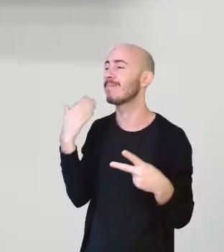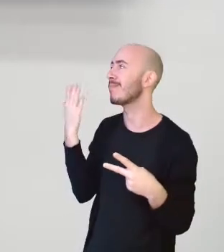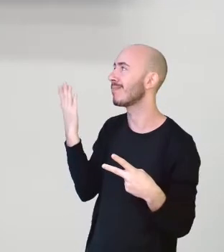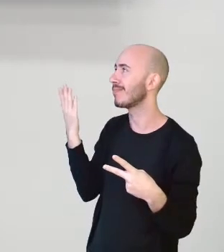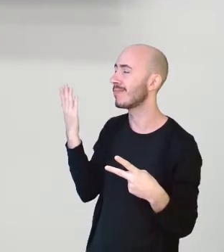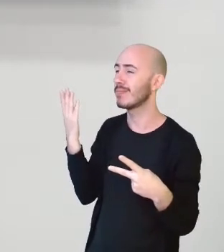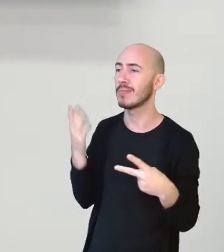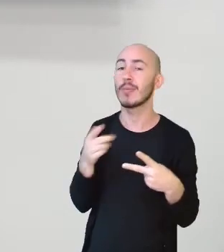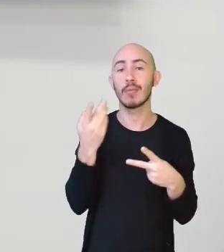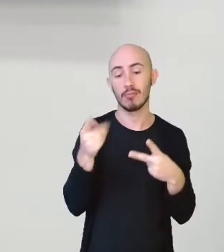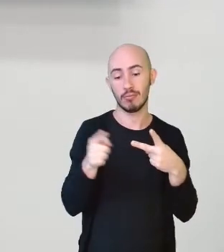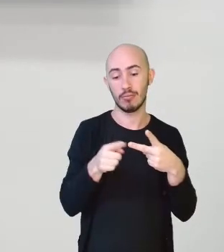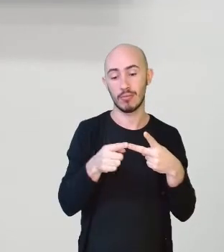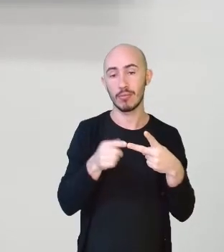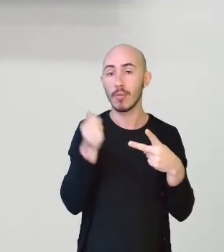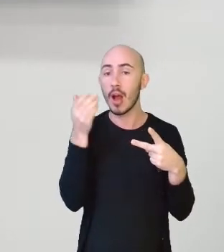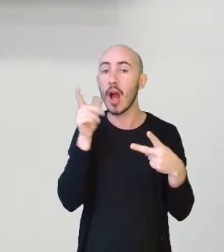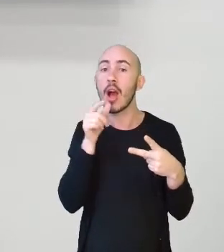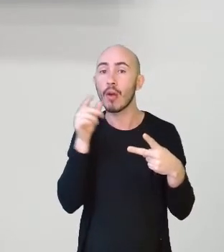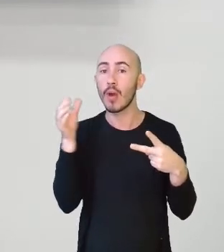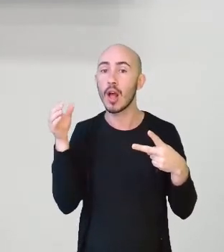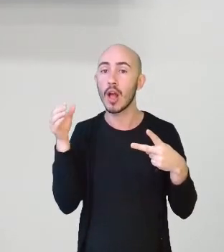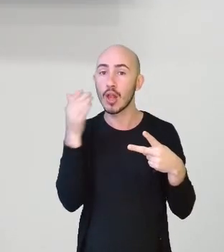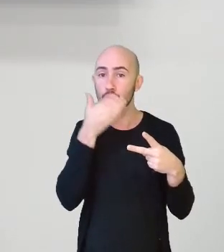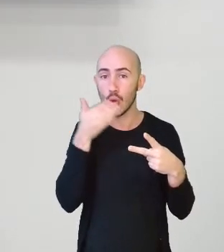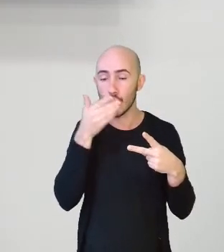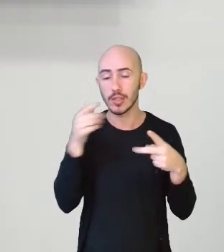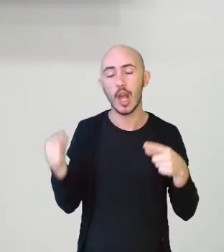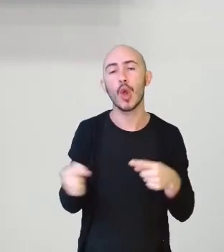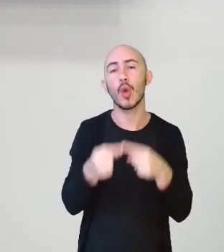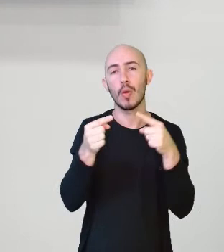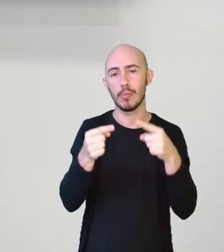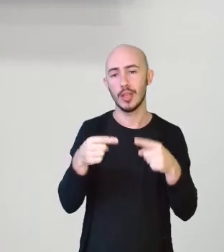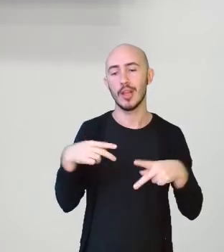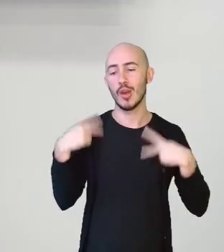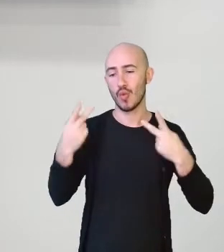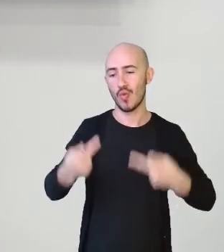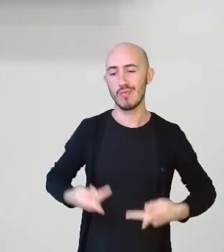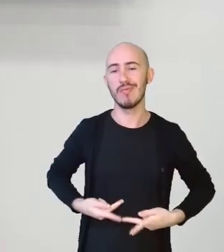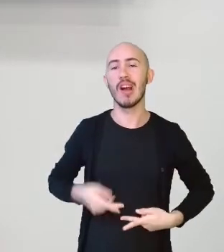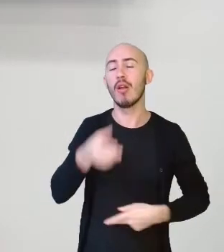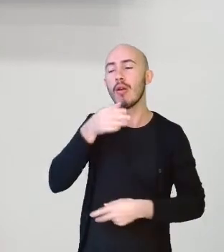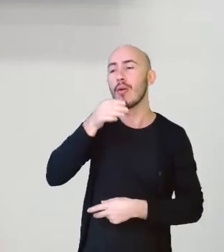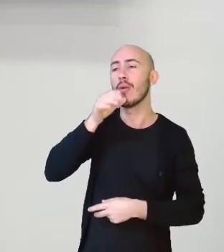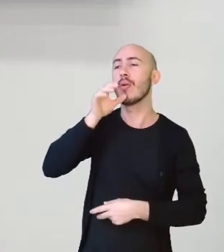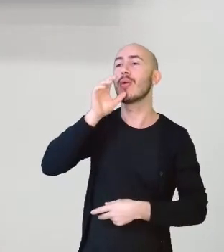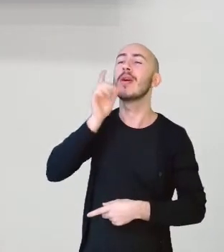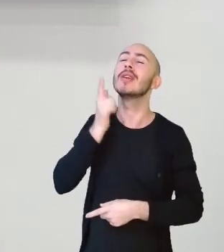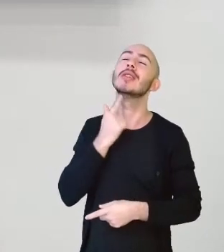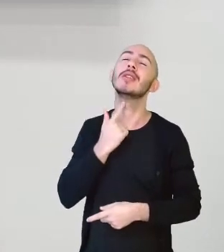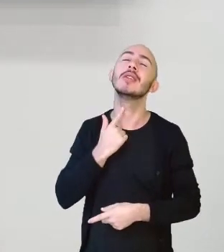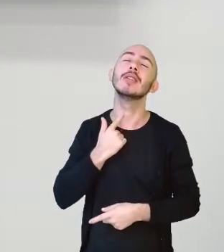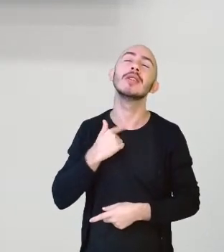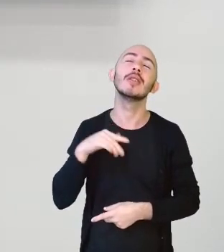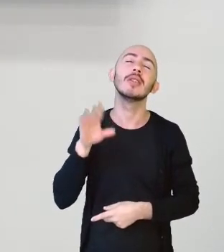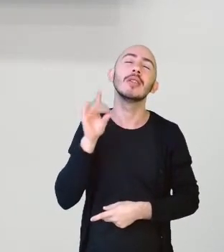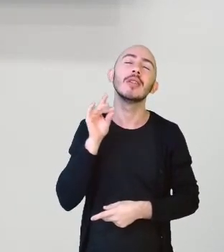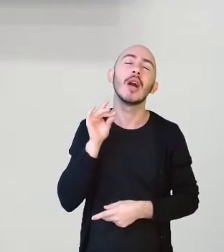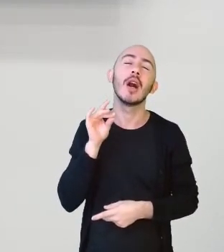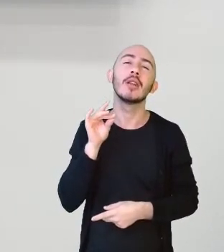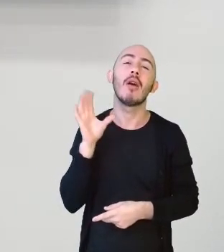água que é apropriada para o nosso consumo, que vai saciar a nossa sede, que vai suprir